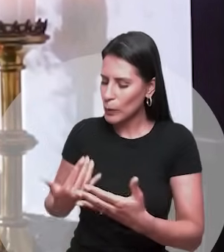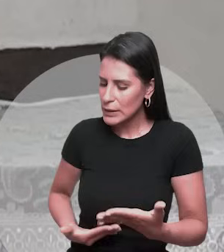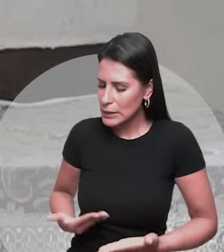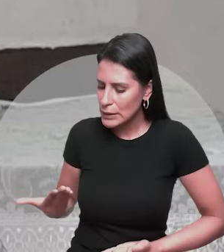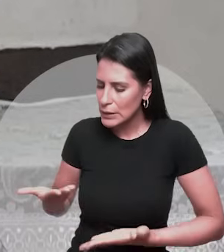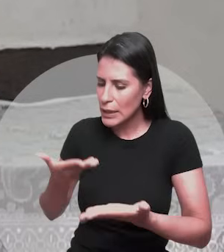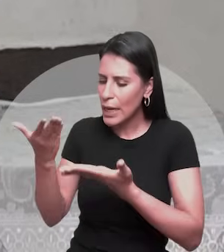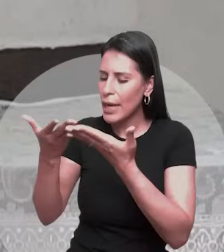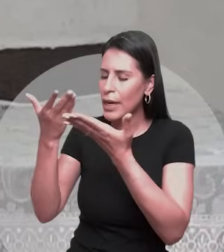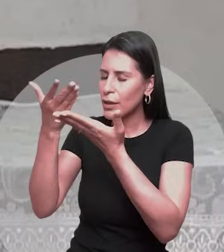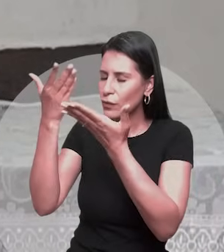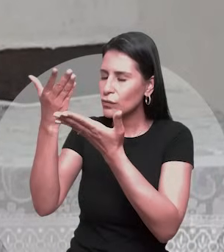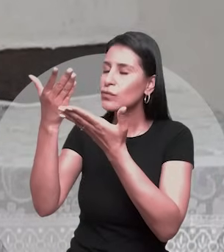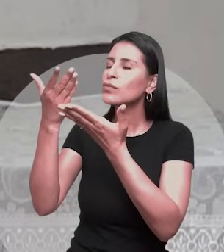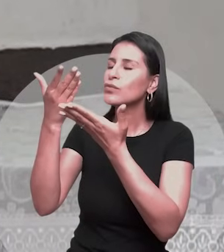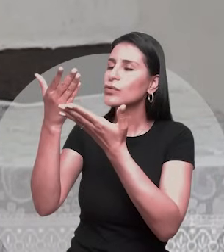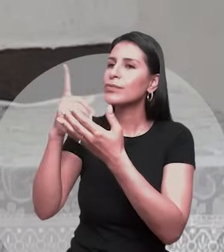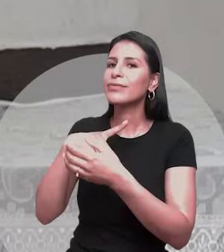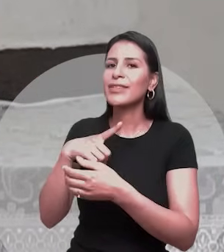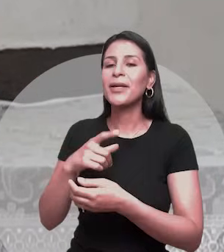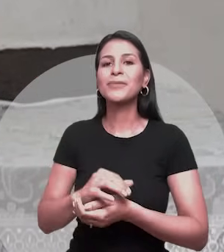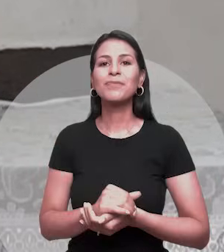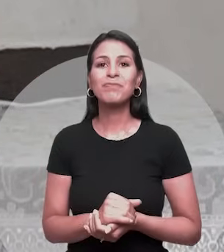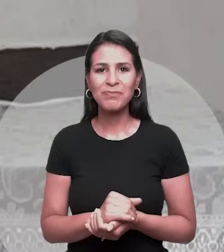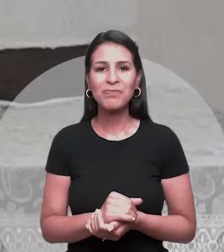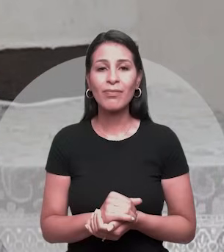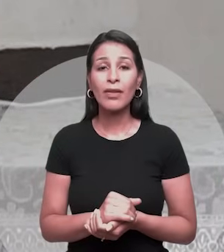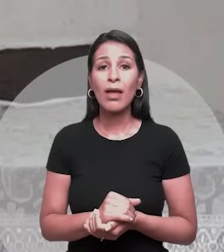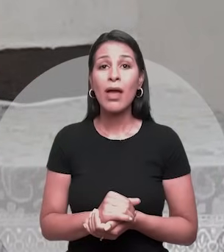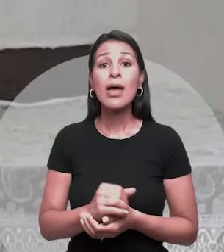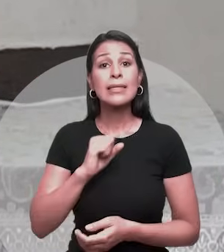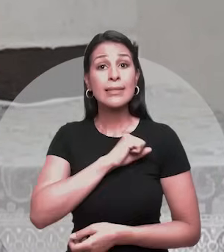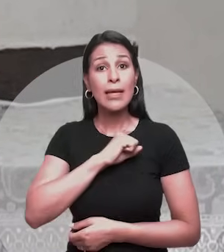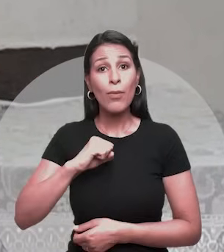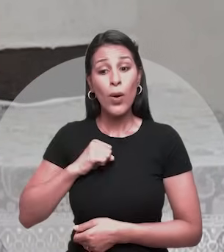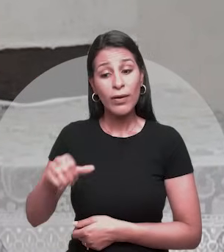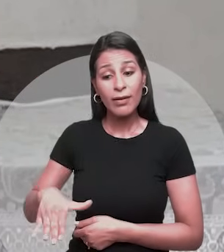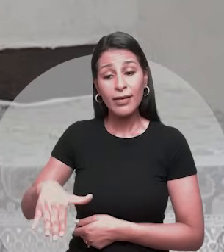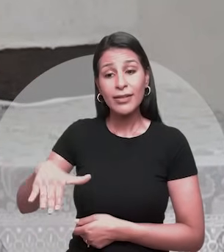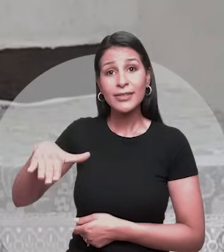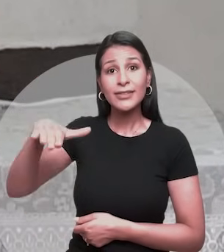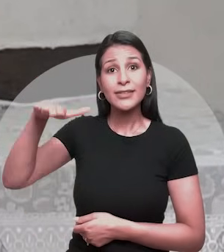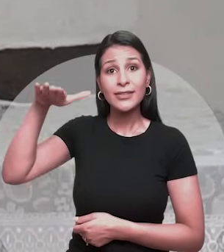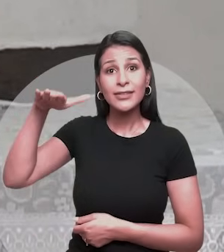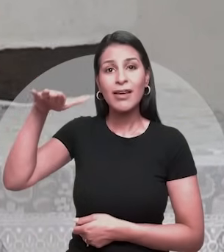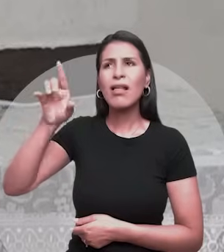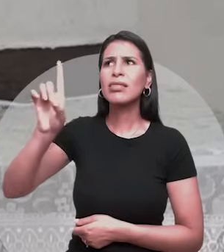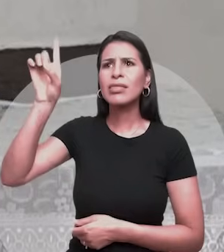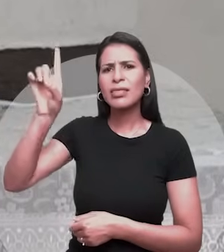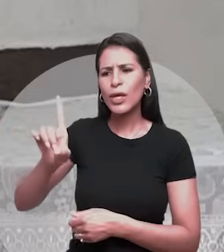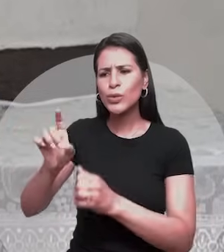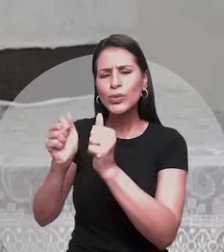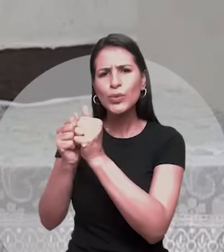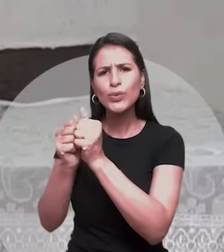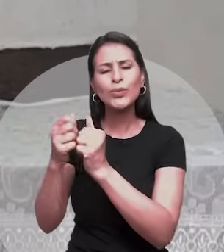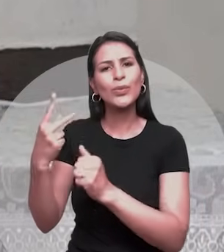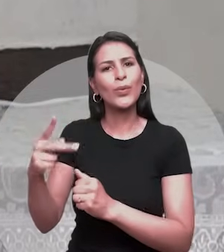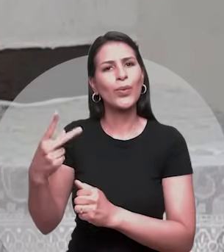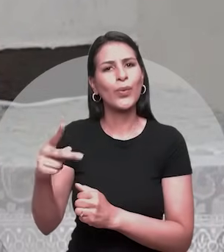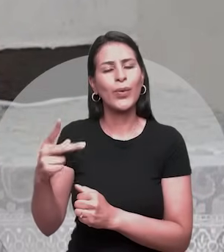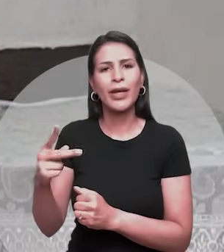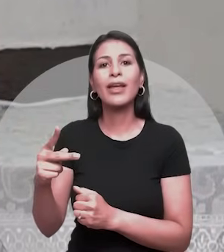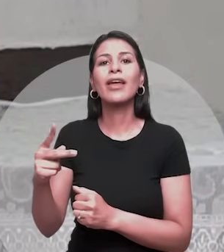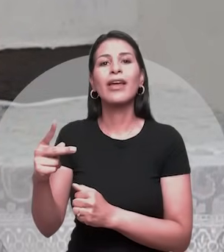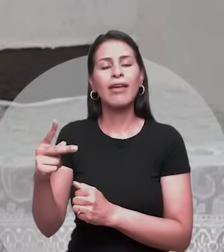ouve. Samuel crescia e o Senhor estava com ele, e não deixou que nenhuma das suas